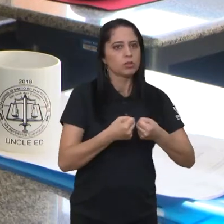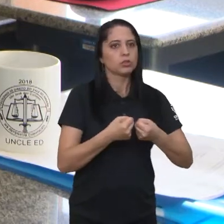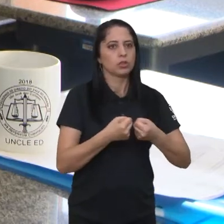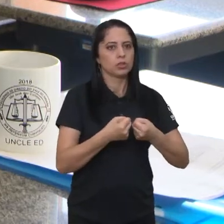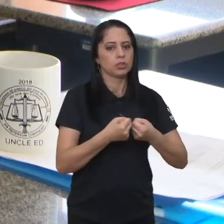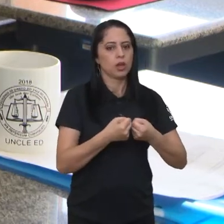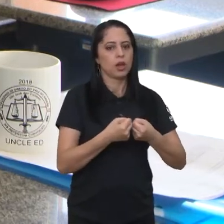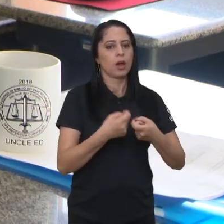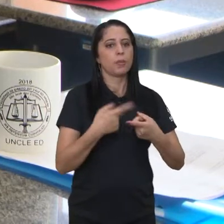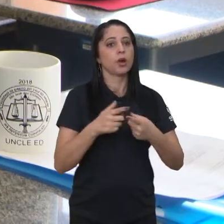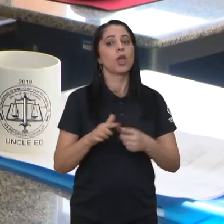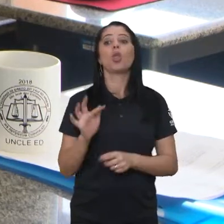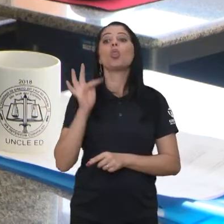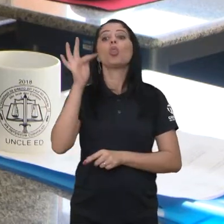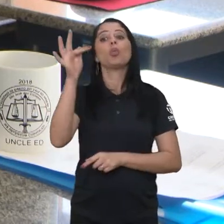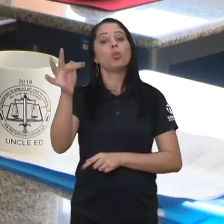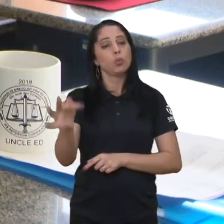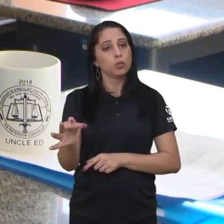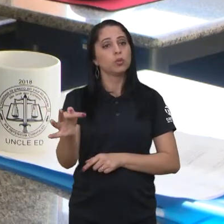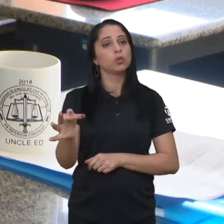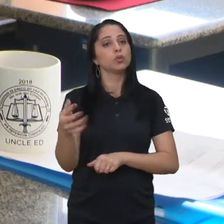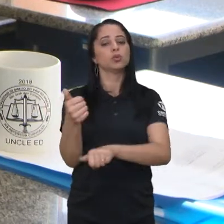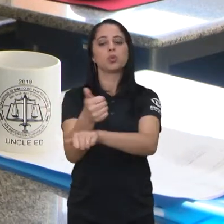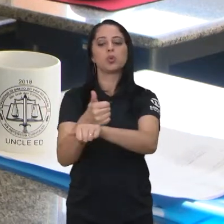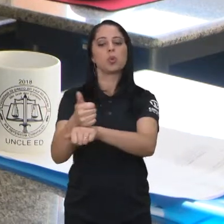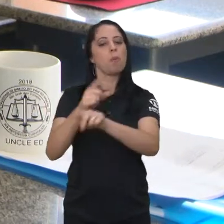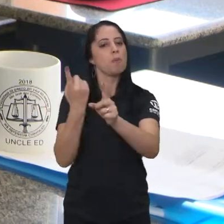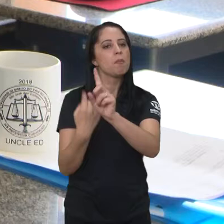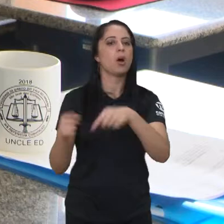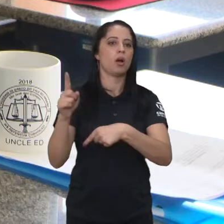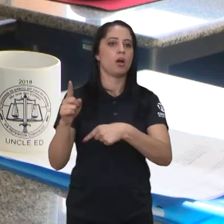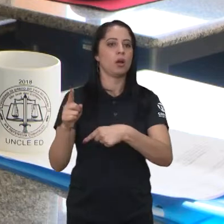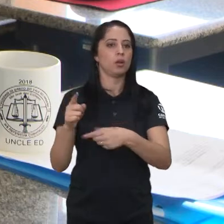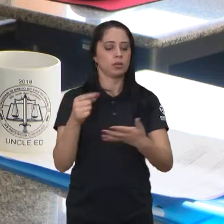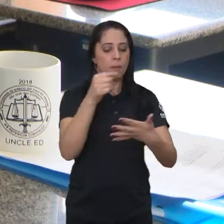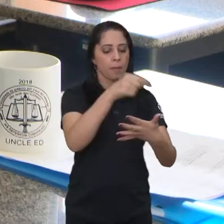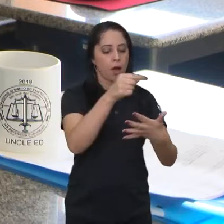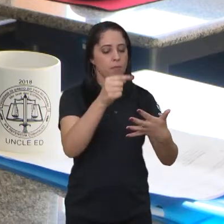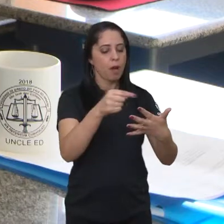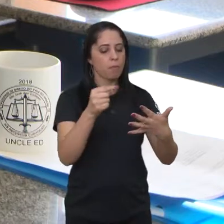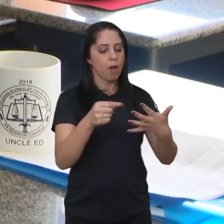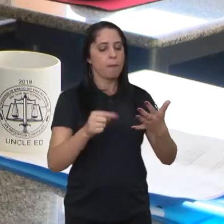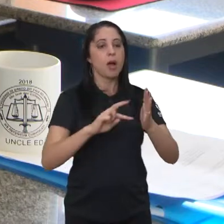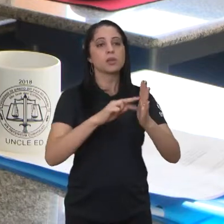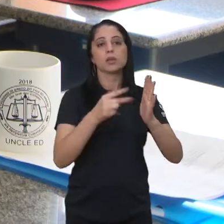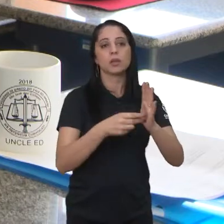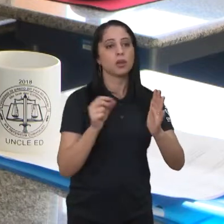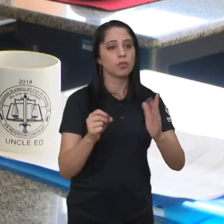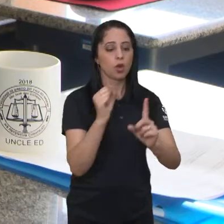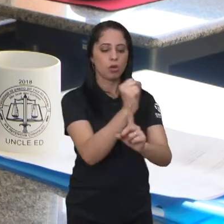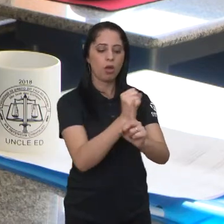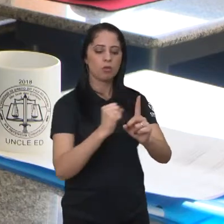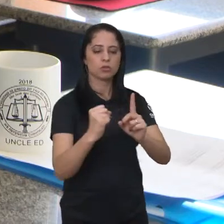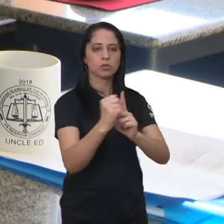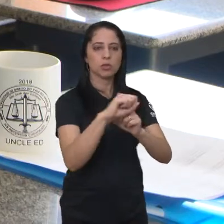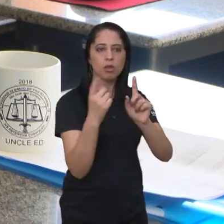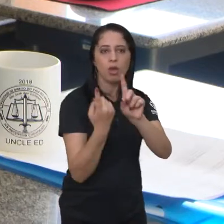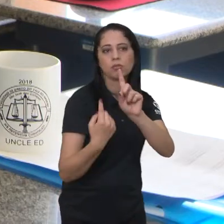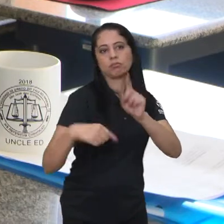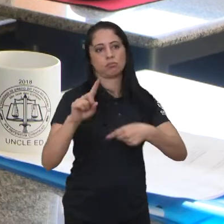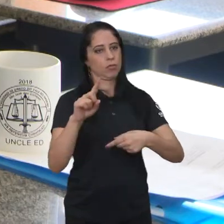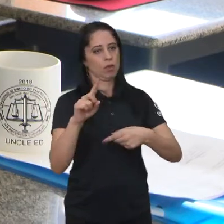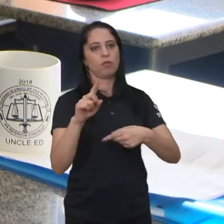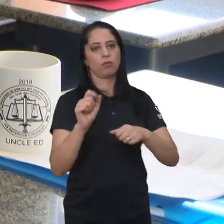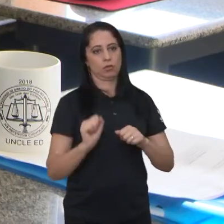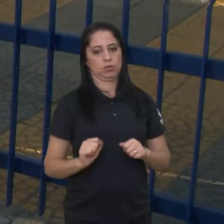possível para podermos, depois, na vida profissional, ter um desempenho melhor. Tudo isso faz com que a sociedade, com que o Estado